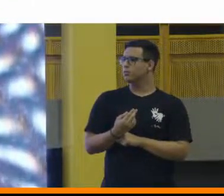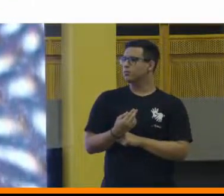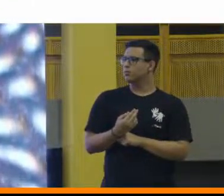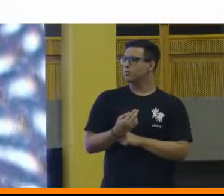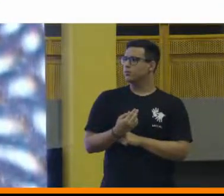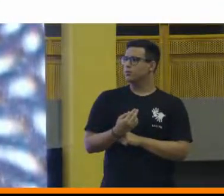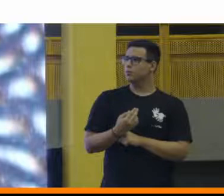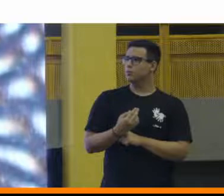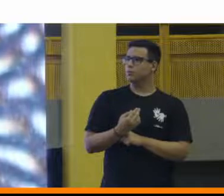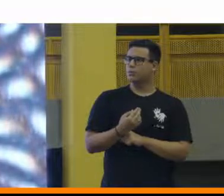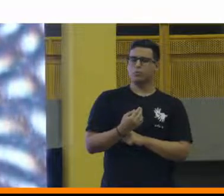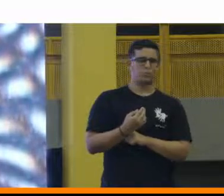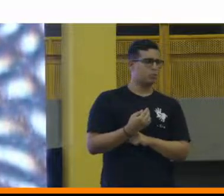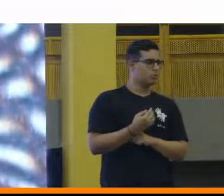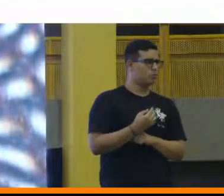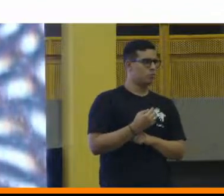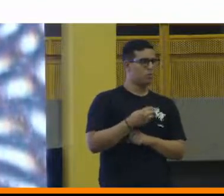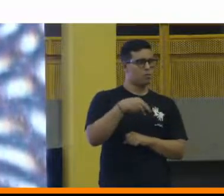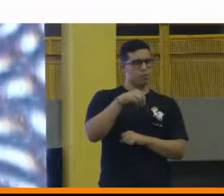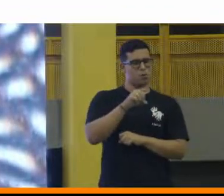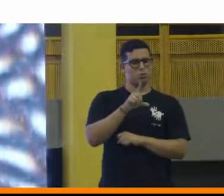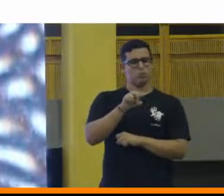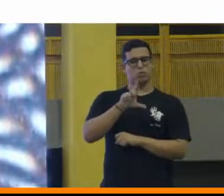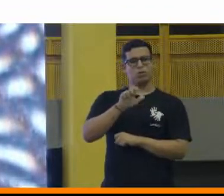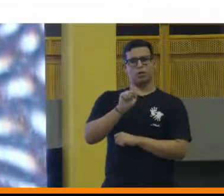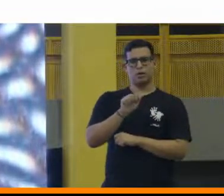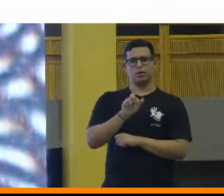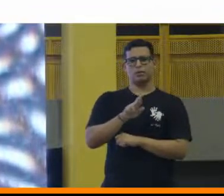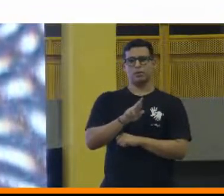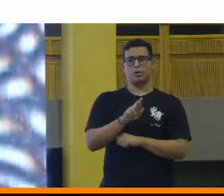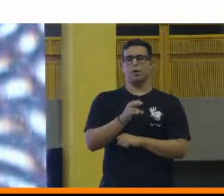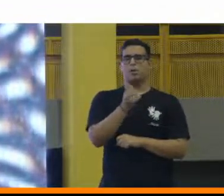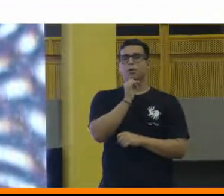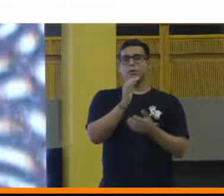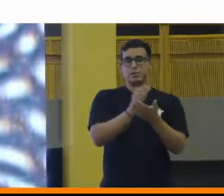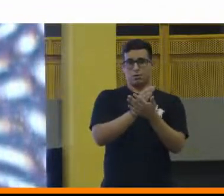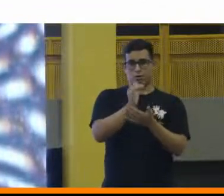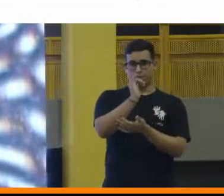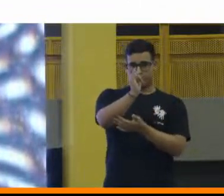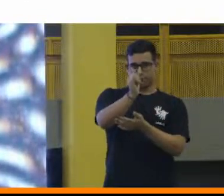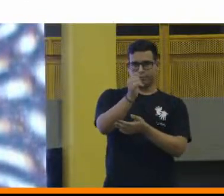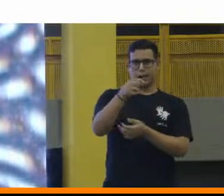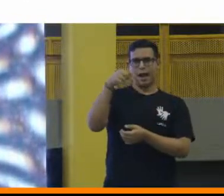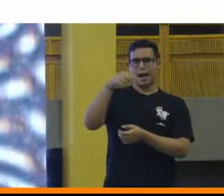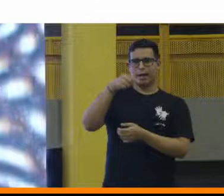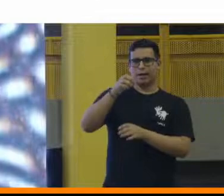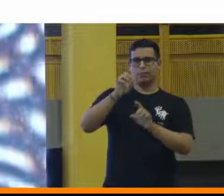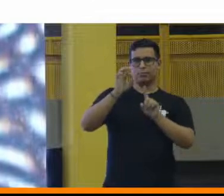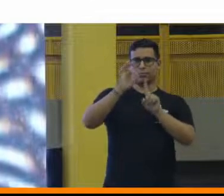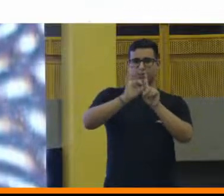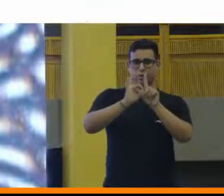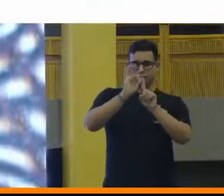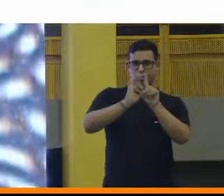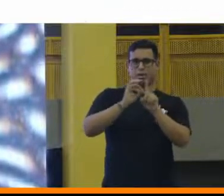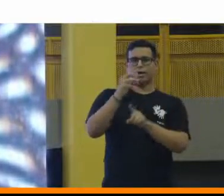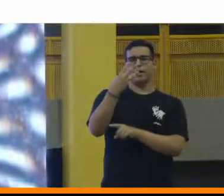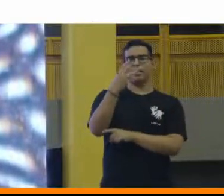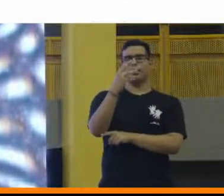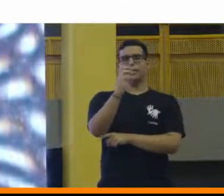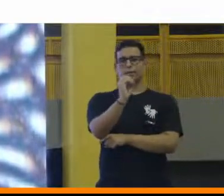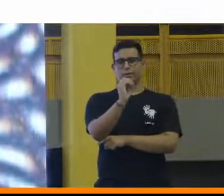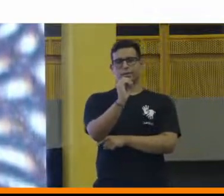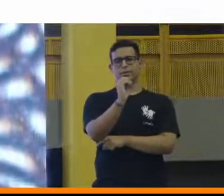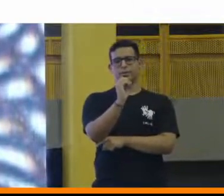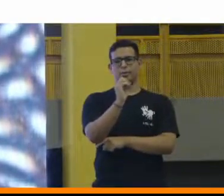aqui agora é 30 graus Celsius, está completa a informação, não está? Você